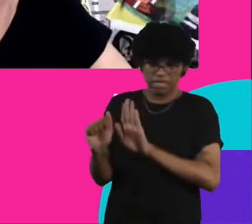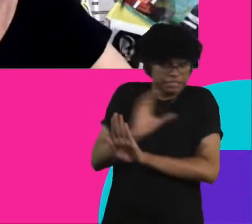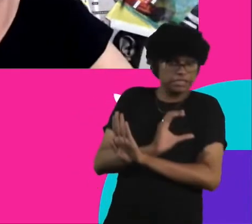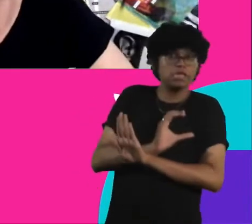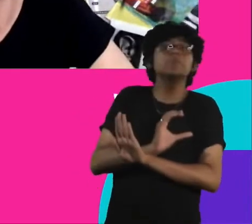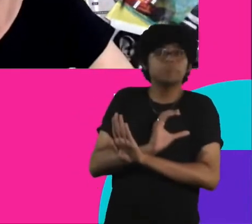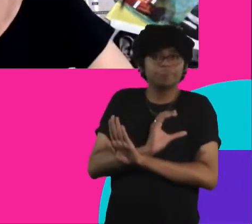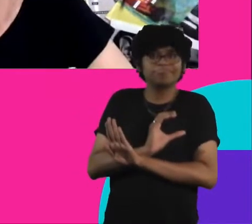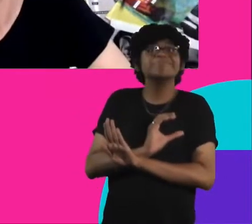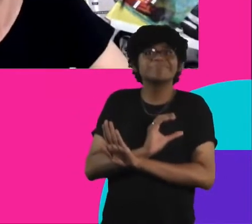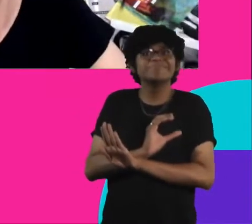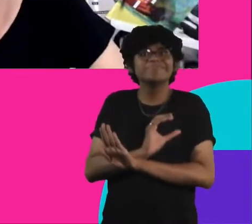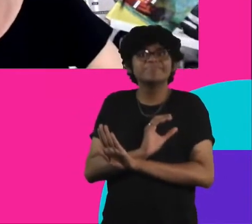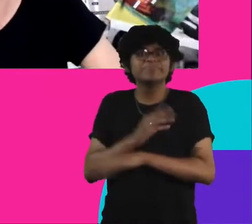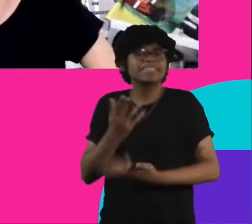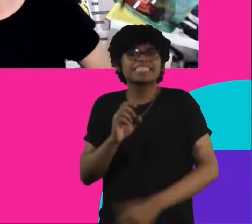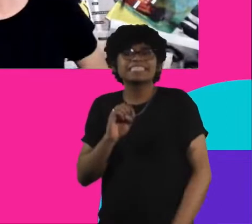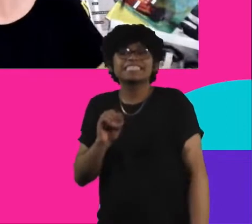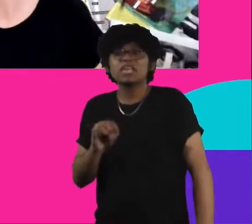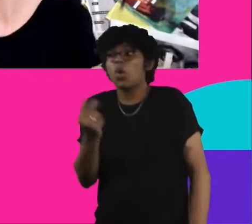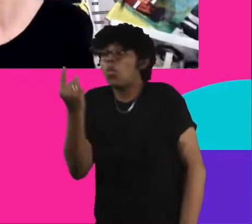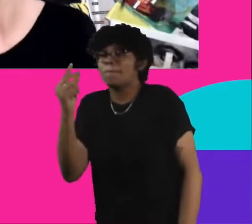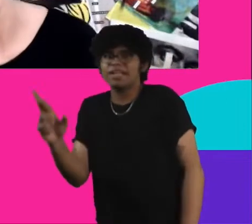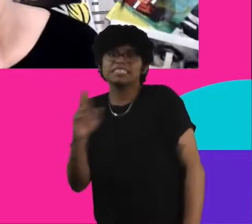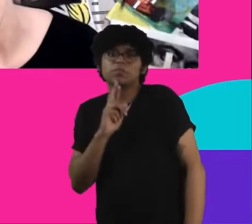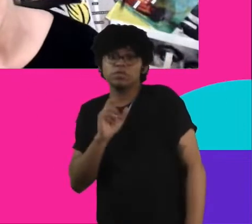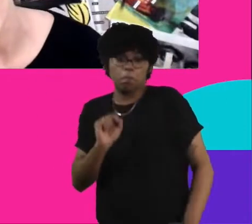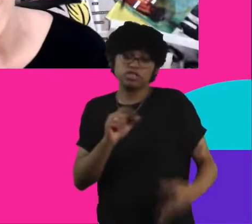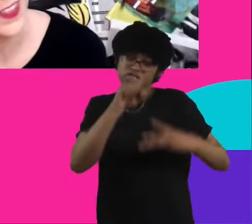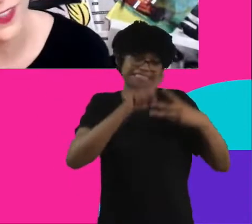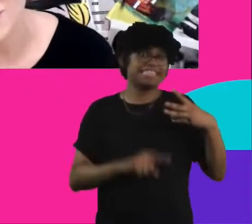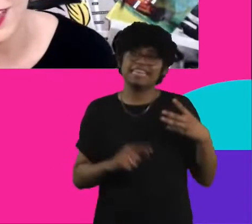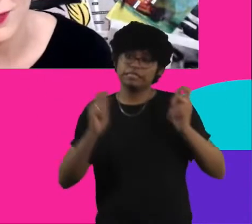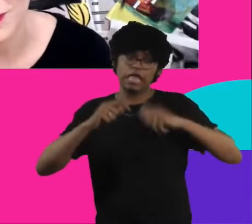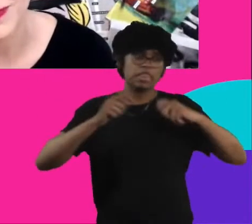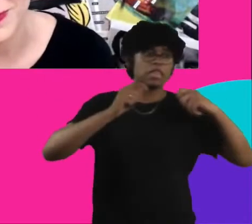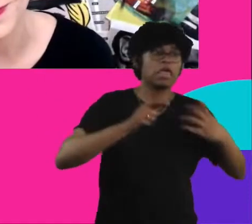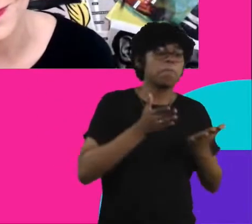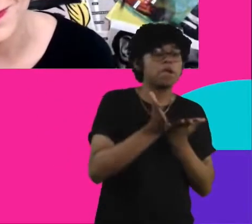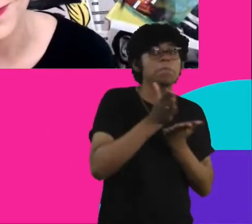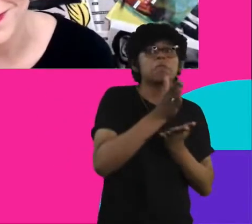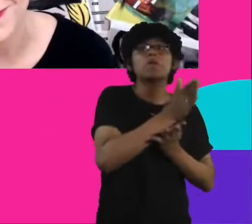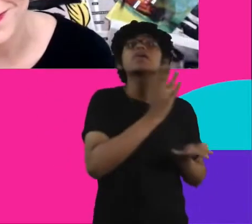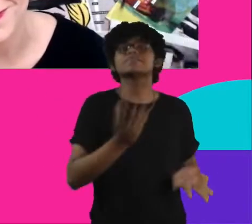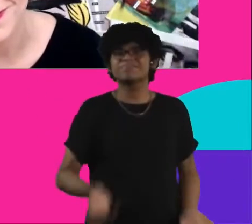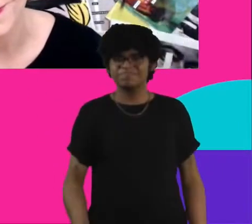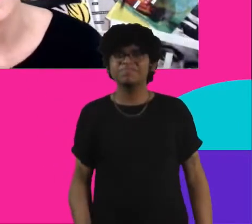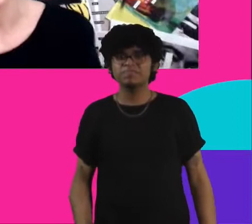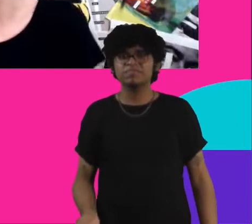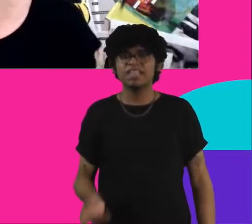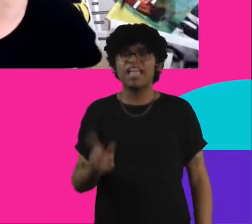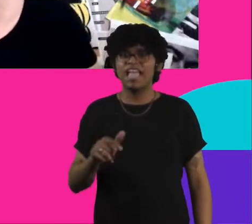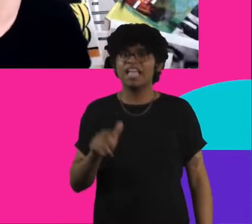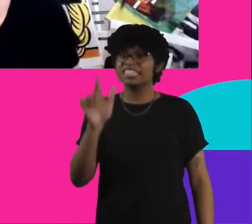C. Será que em vez de ter só uma resposta correta, não podem ter três possibilidades? É isso que Total. se fala tanto nesse cenário